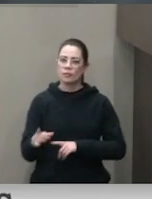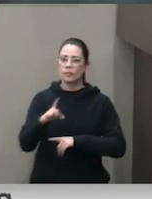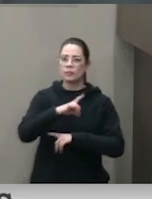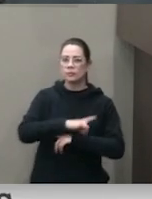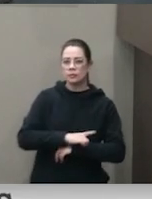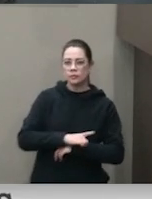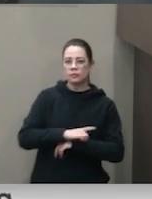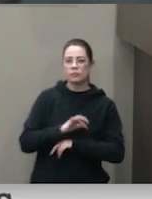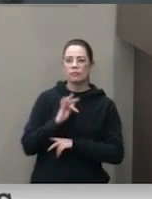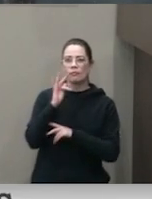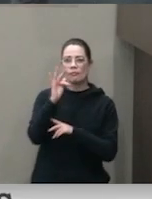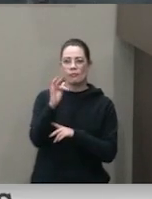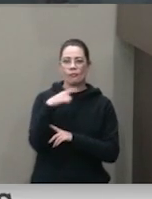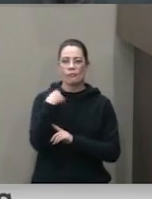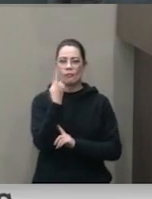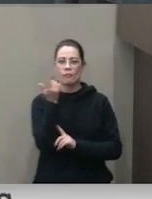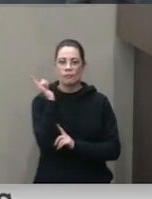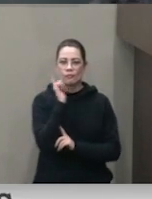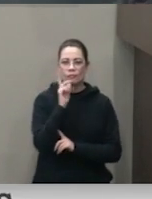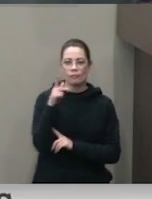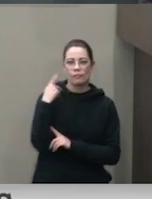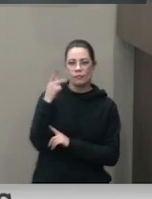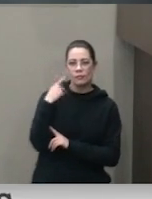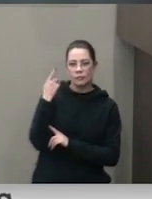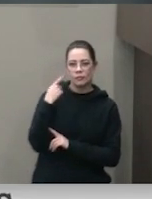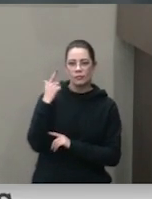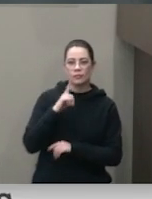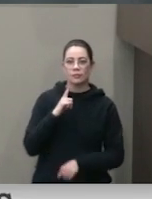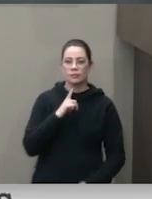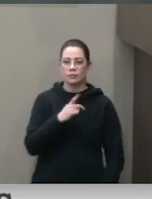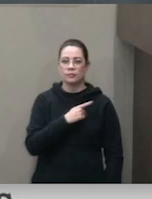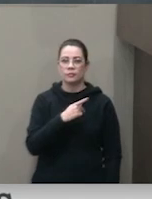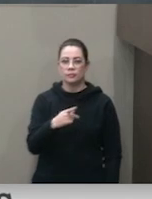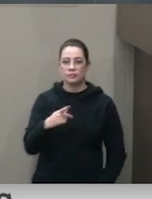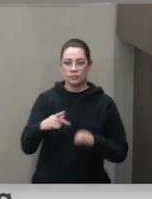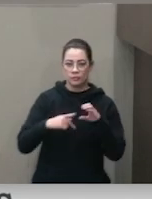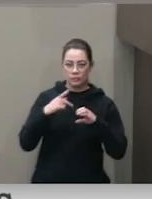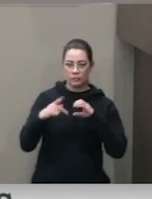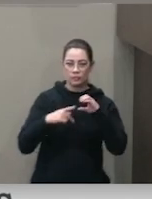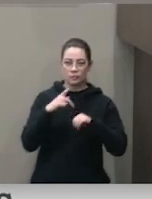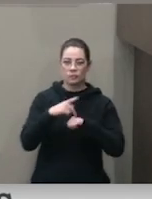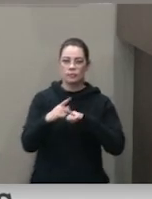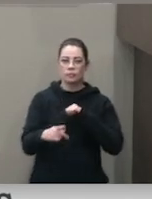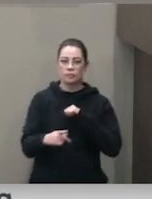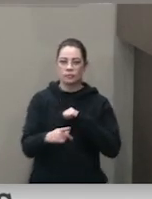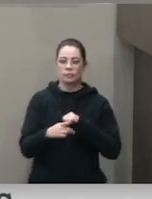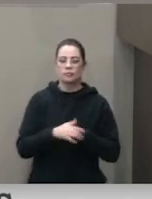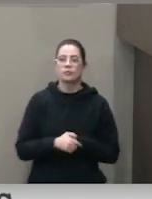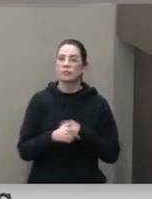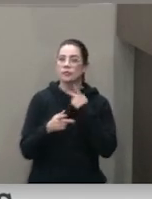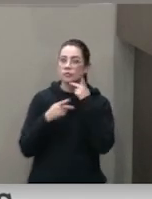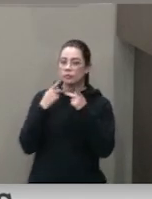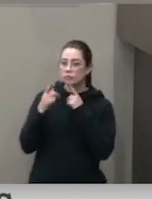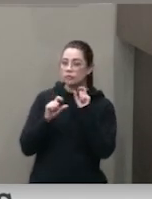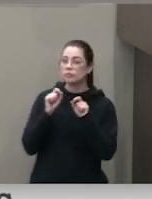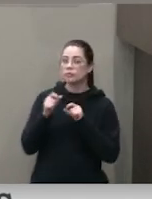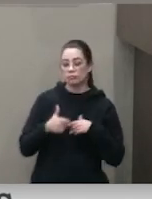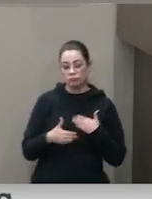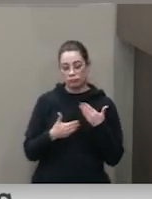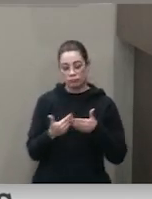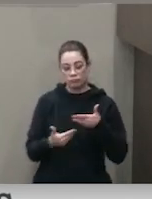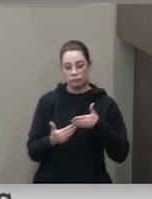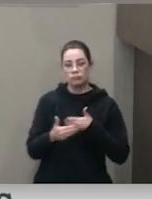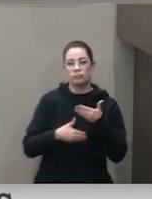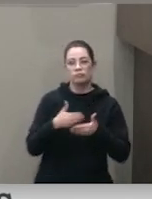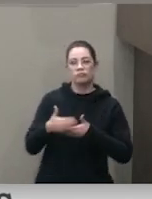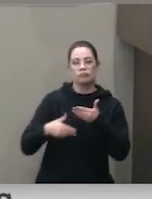possamos, vereadoras, termos uma presidente na Câmara de Vereadores de Passo Fundo, considerando que no decorrer da